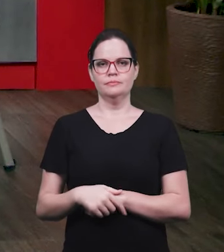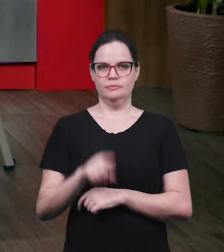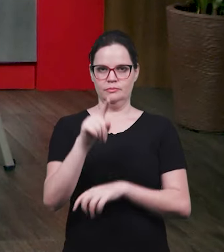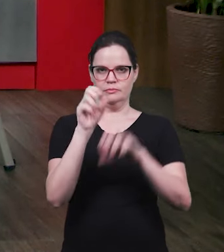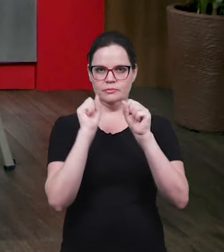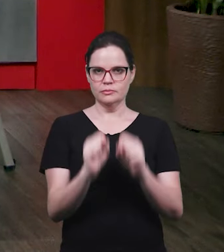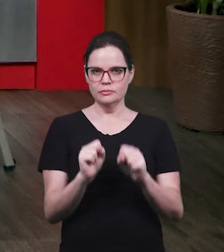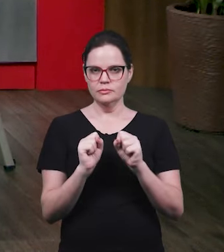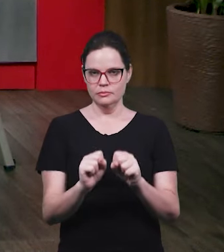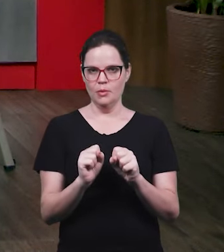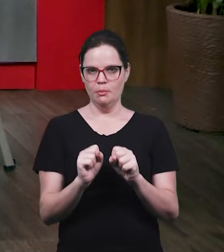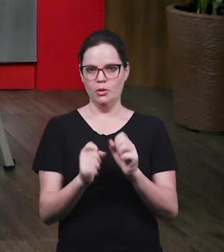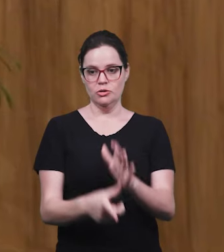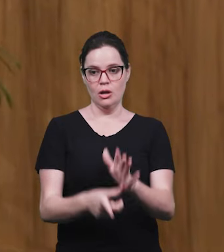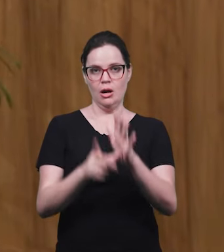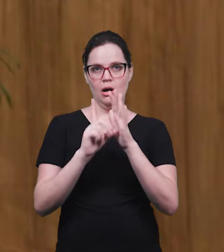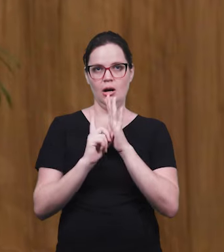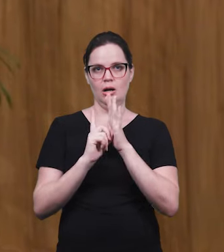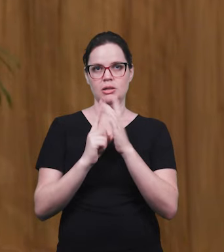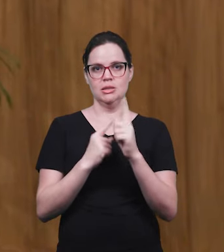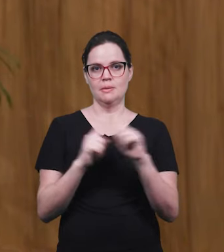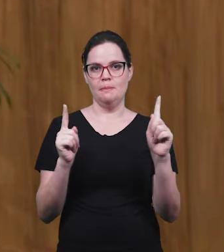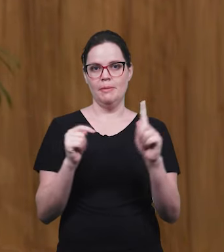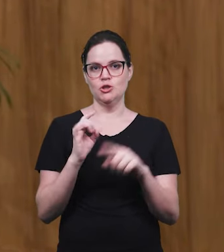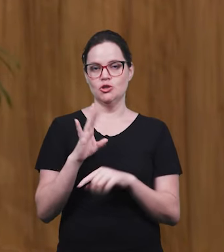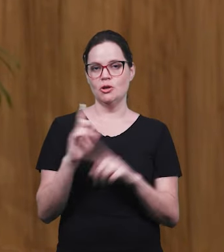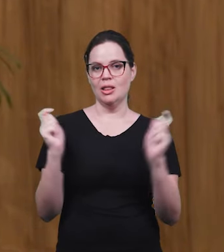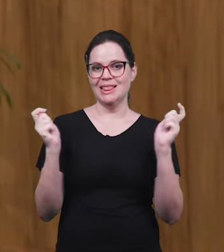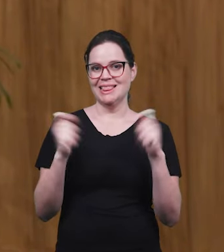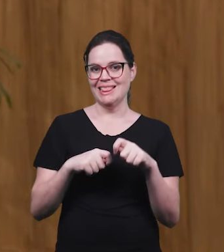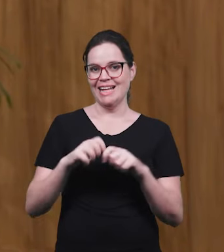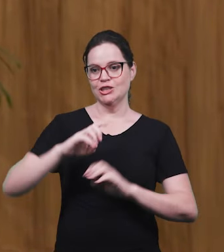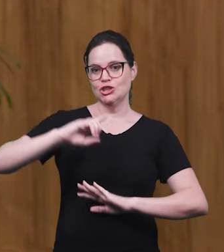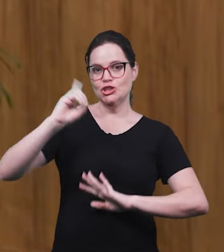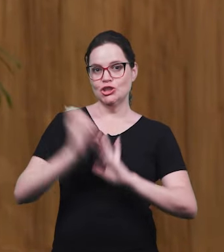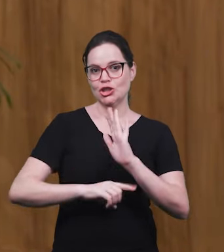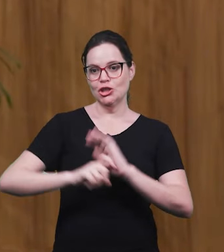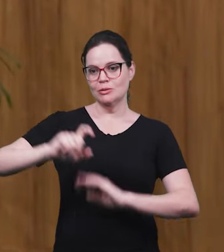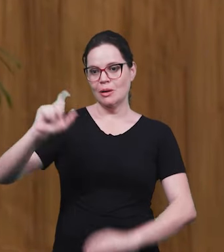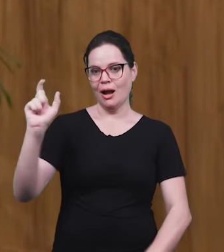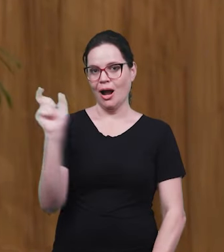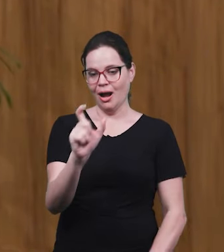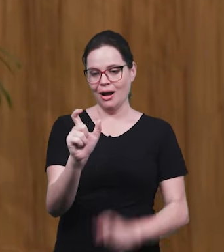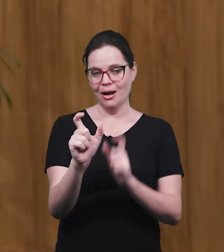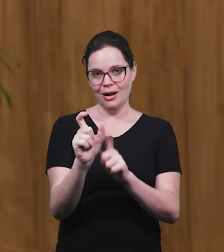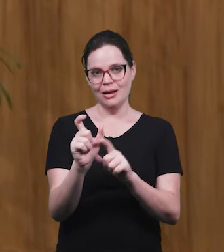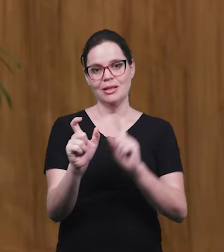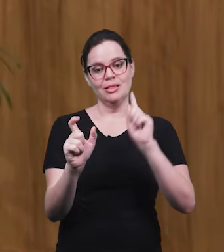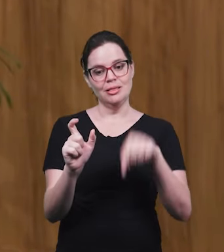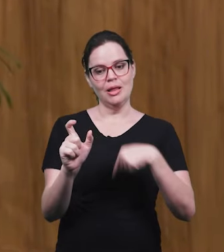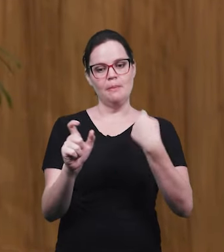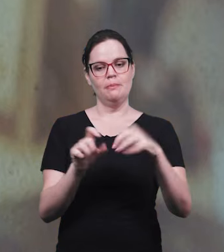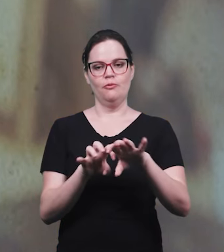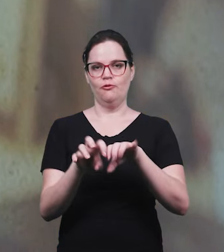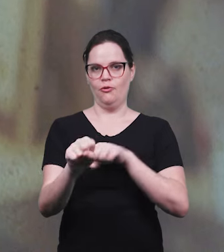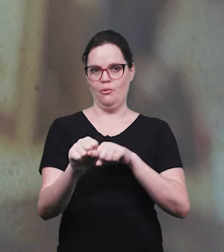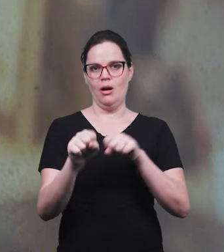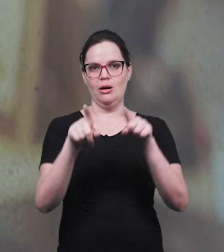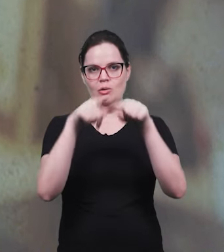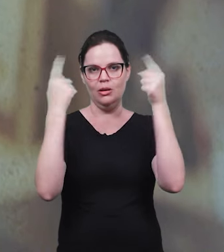fazer a prova antes de se formar, mas você só vai ter direito a ter o seu registro no AB só após a colação de grau. Isso,